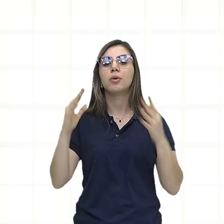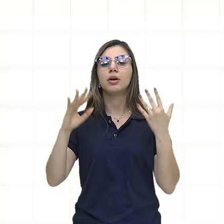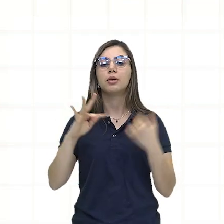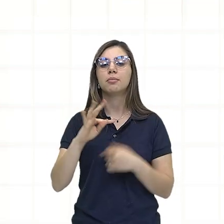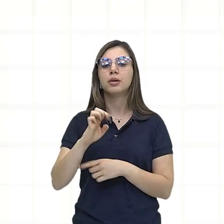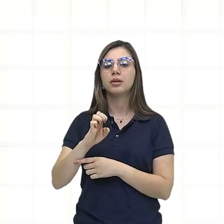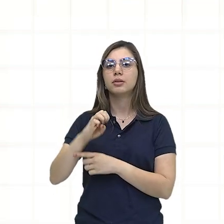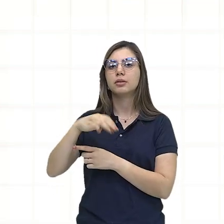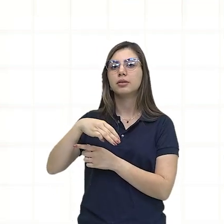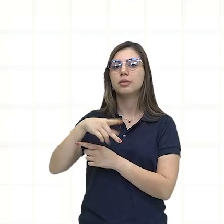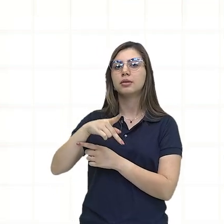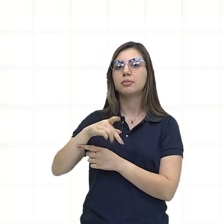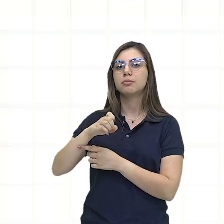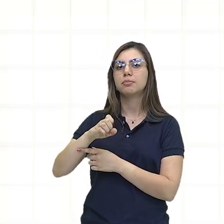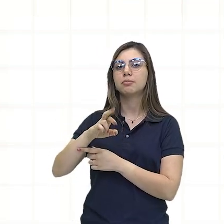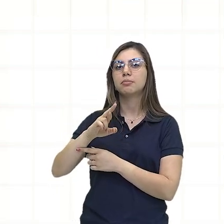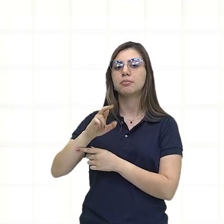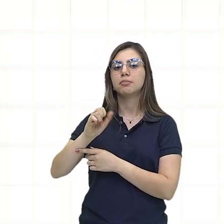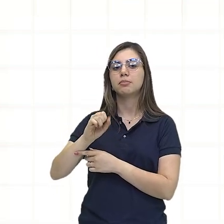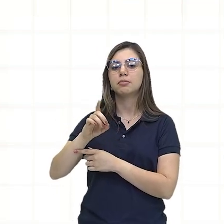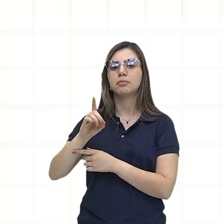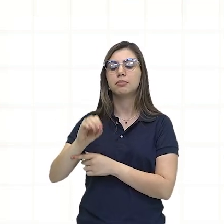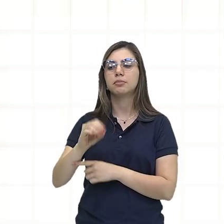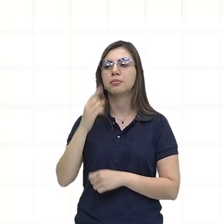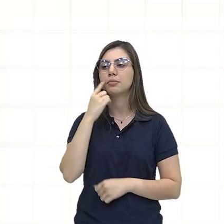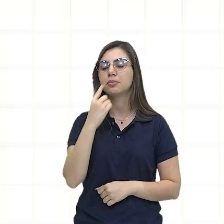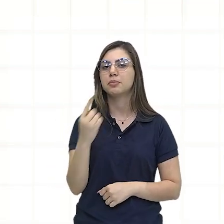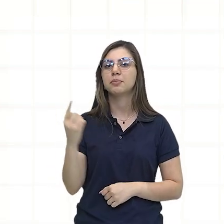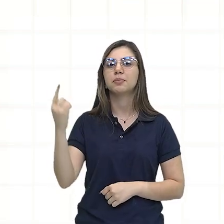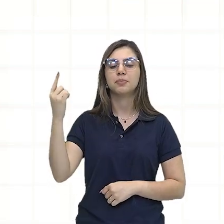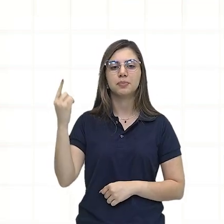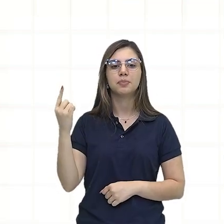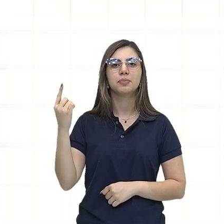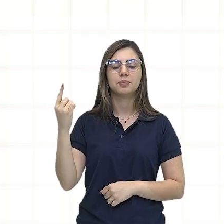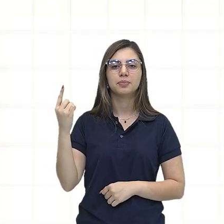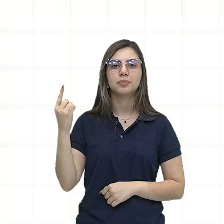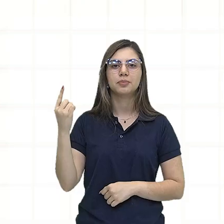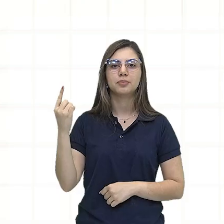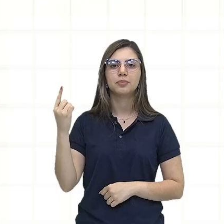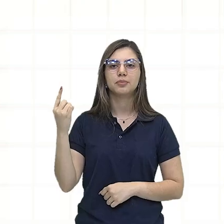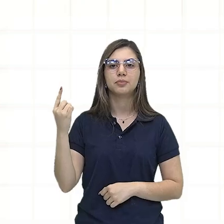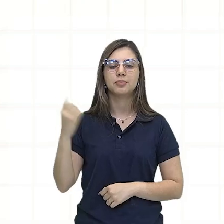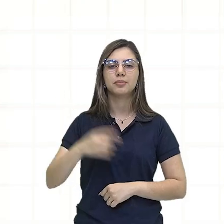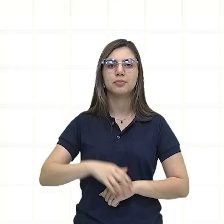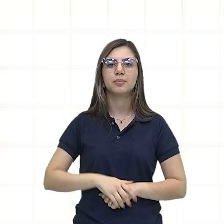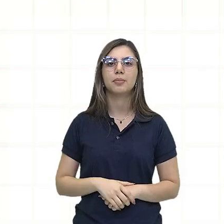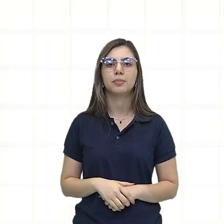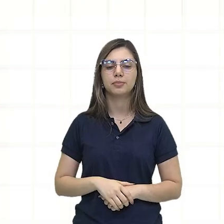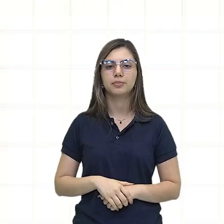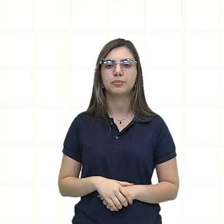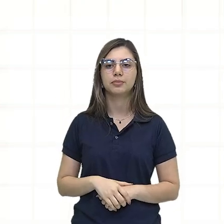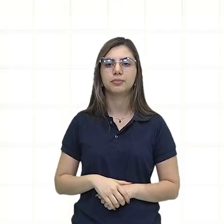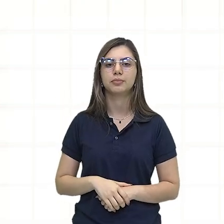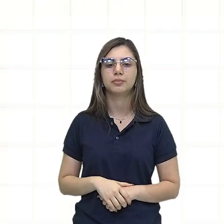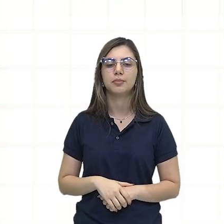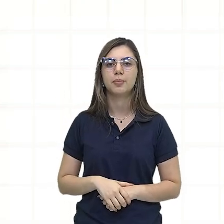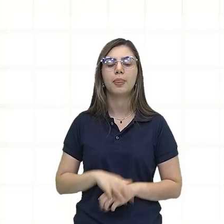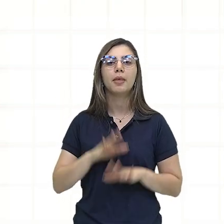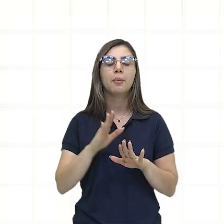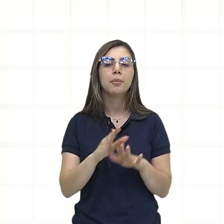país, que é a área de abrangência do clima